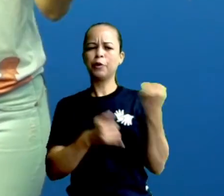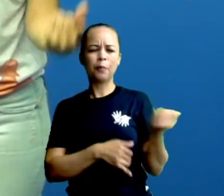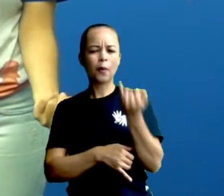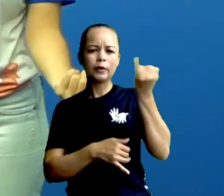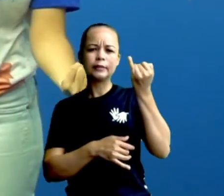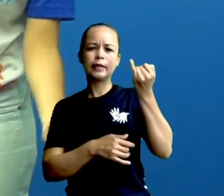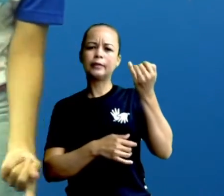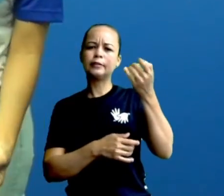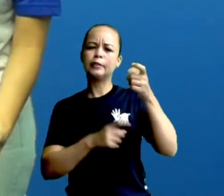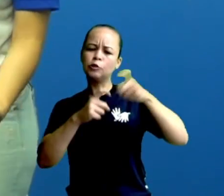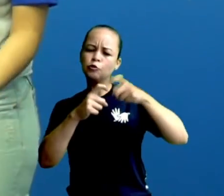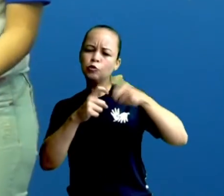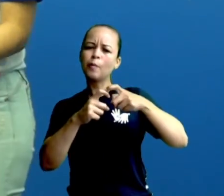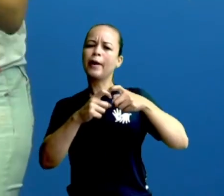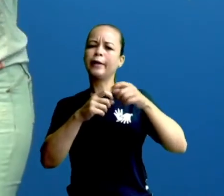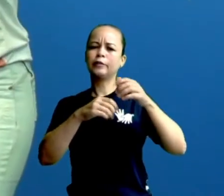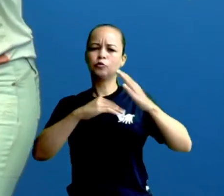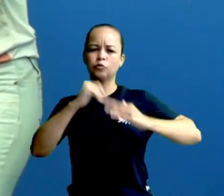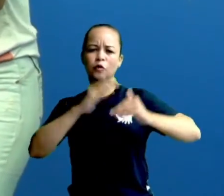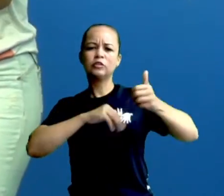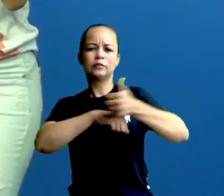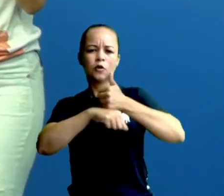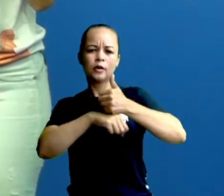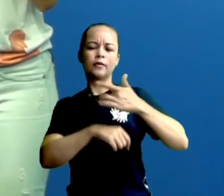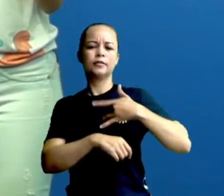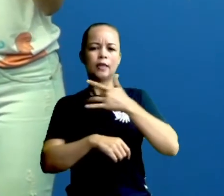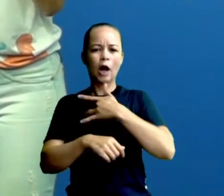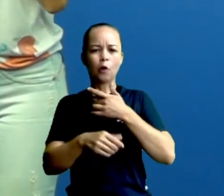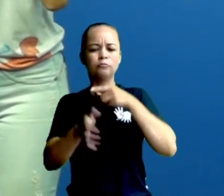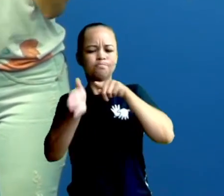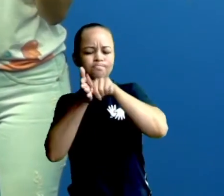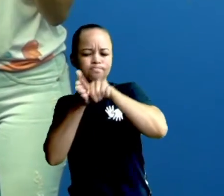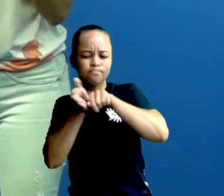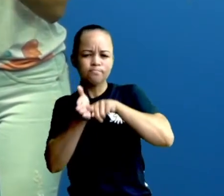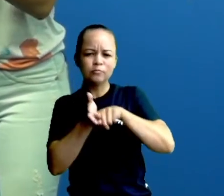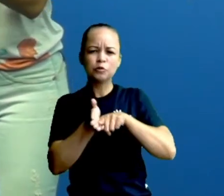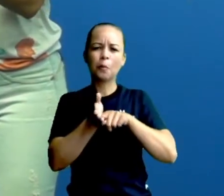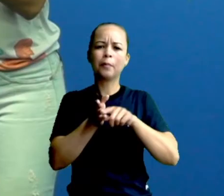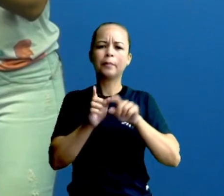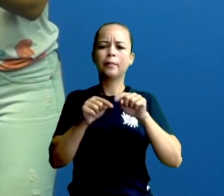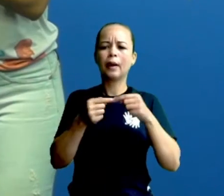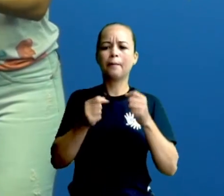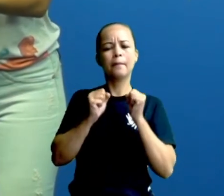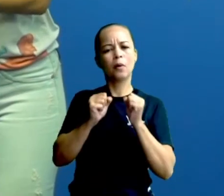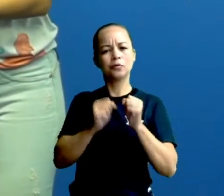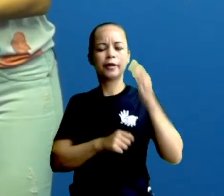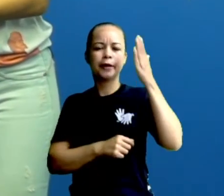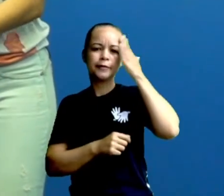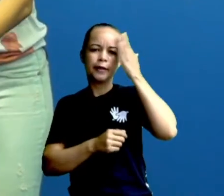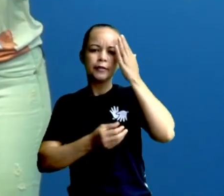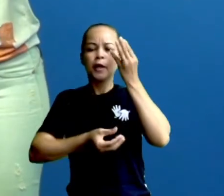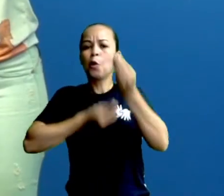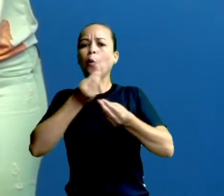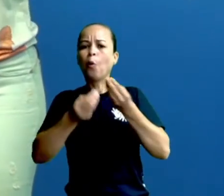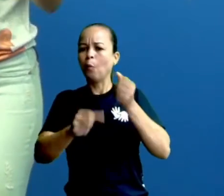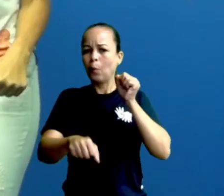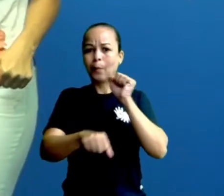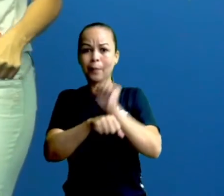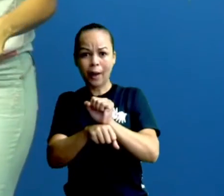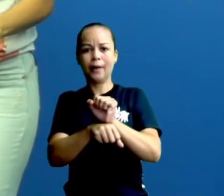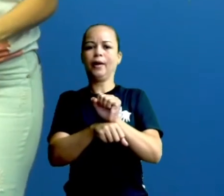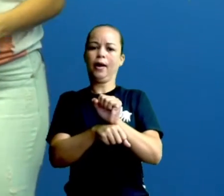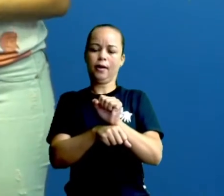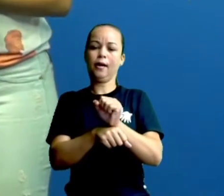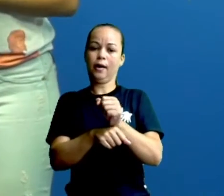própria vida, para poder entender, para poder decifrar de que forma aquilo podia ser combatido e com